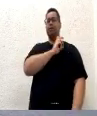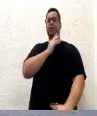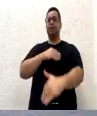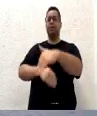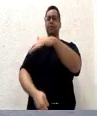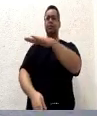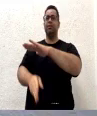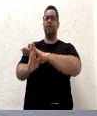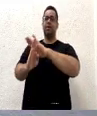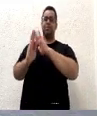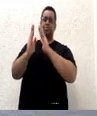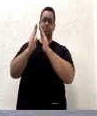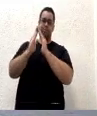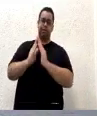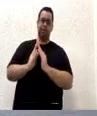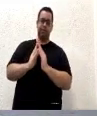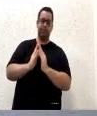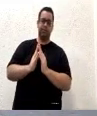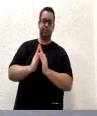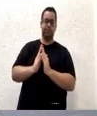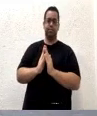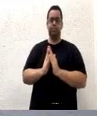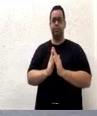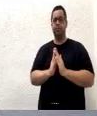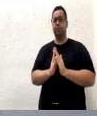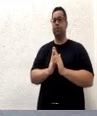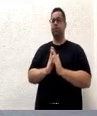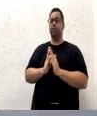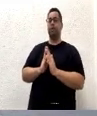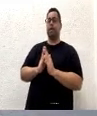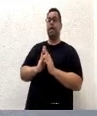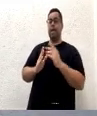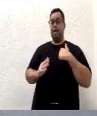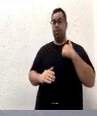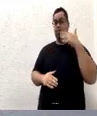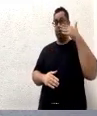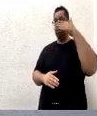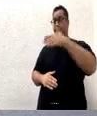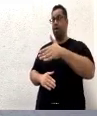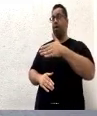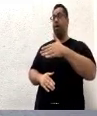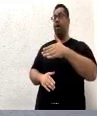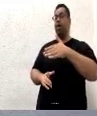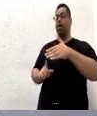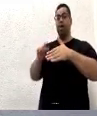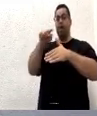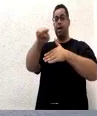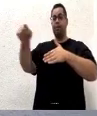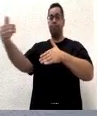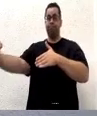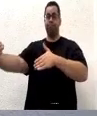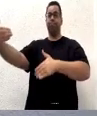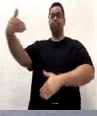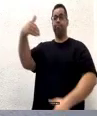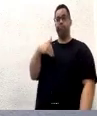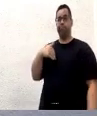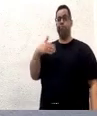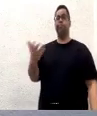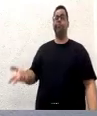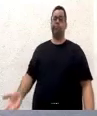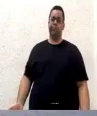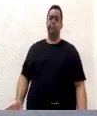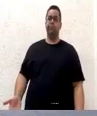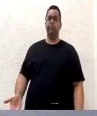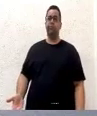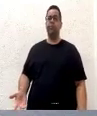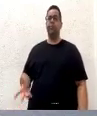casa das pessoas. Por quê? As pessoas têm que sair para a gente fazer isso. gente tem que sair, tirar o passarinho, tirar o cachorrinho, tirar